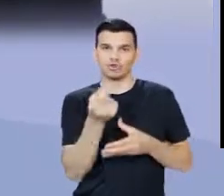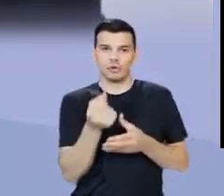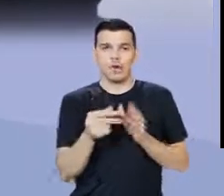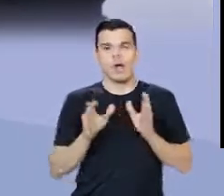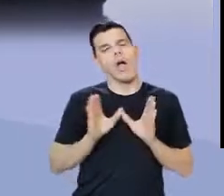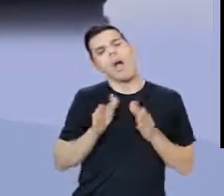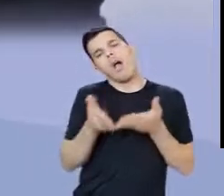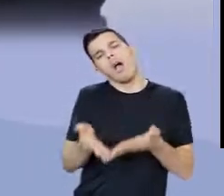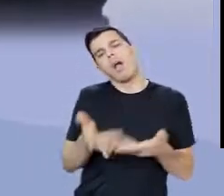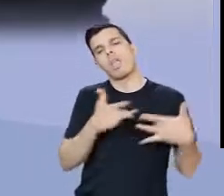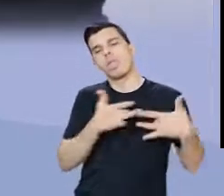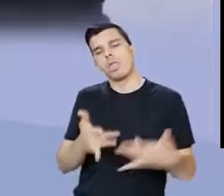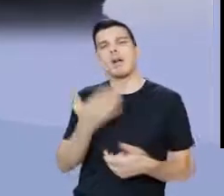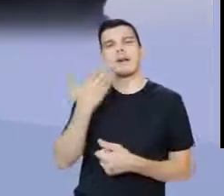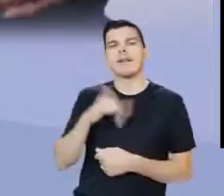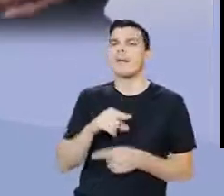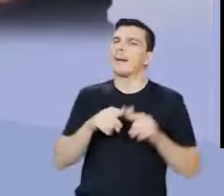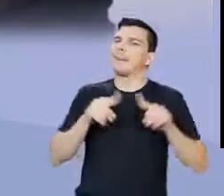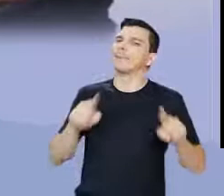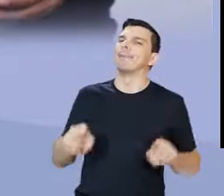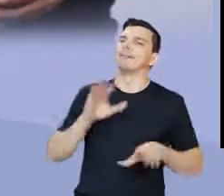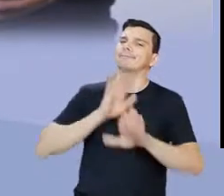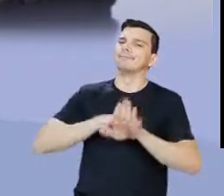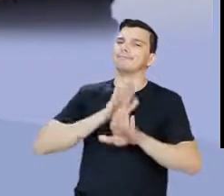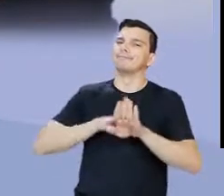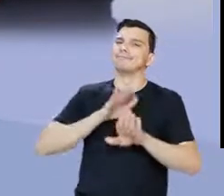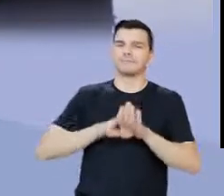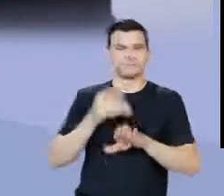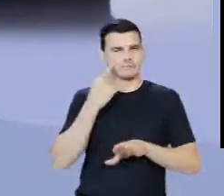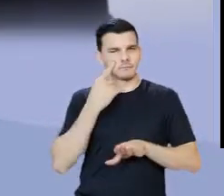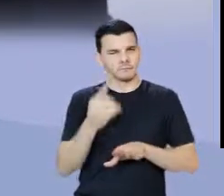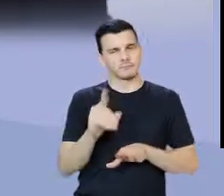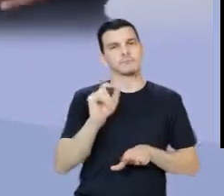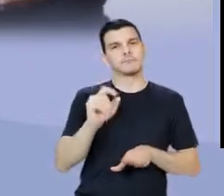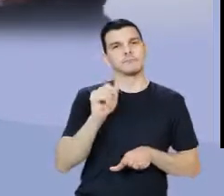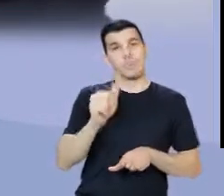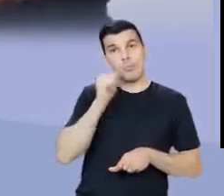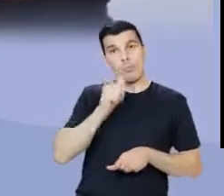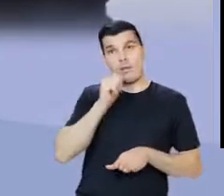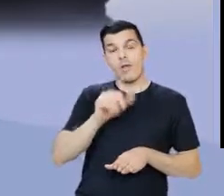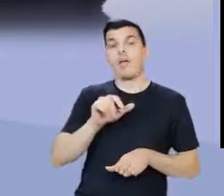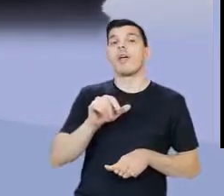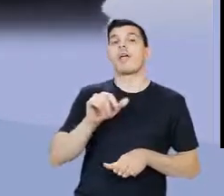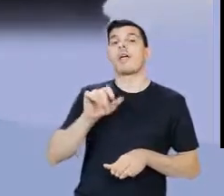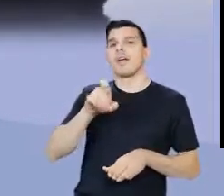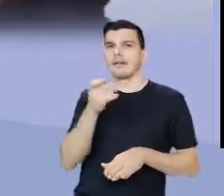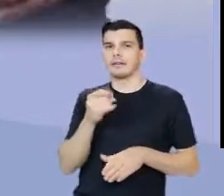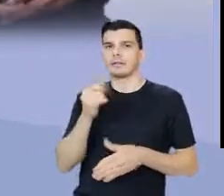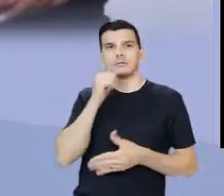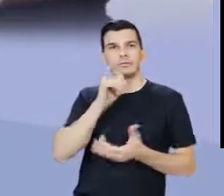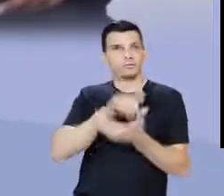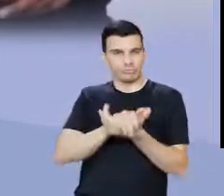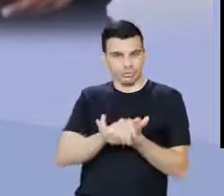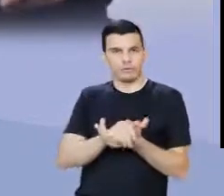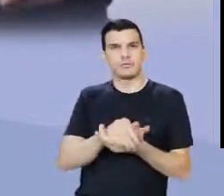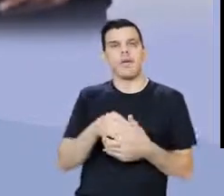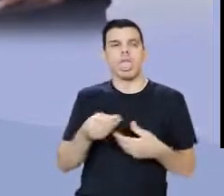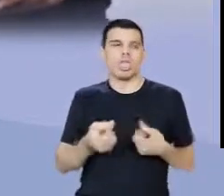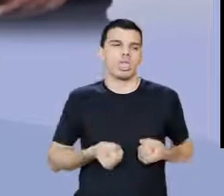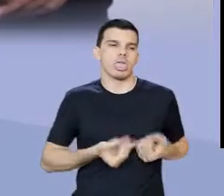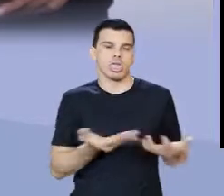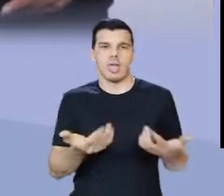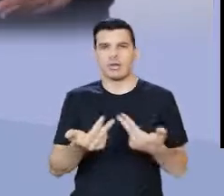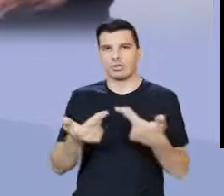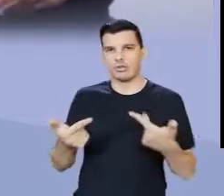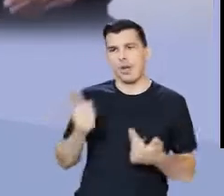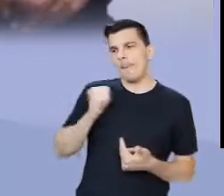dinheiro donativo para as criancinhas, mas acabou essa senhora, essa esposa do presidente, gastando o dinheiro das